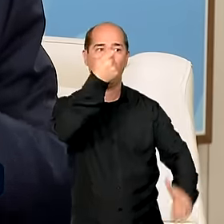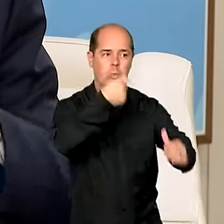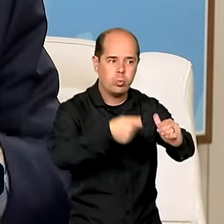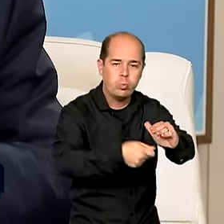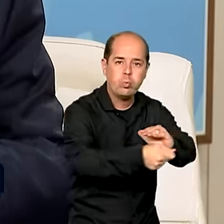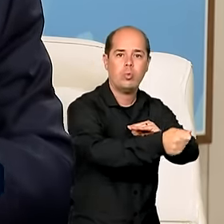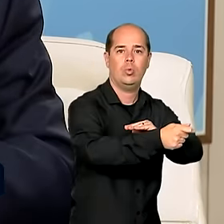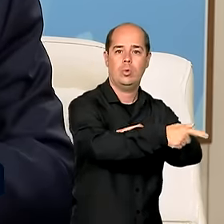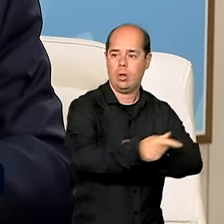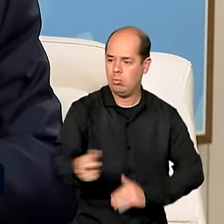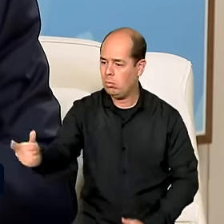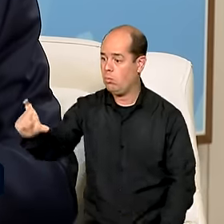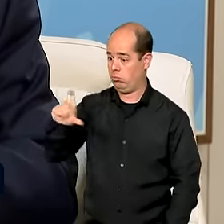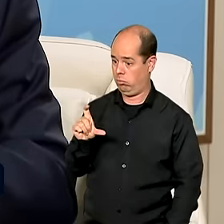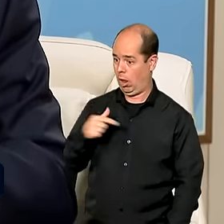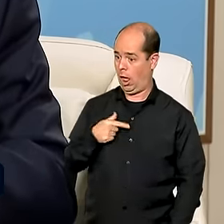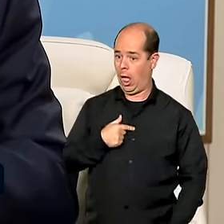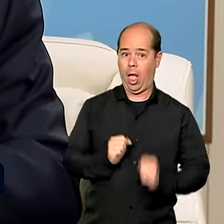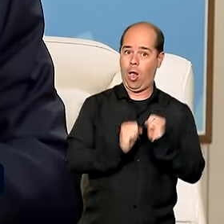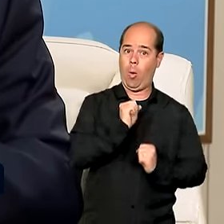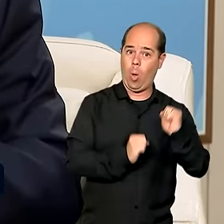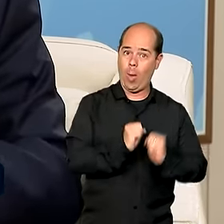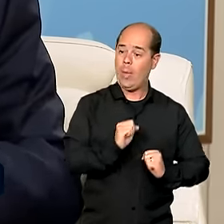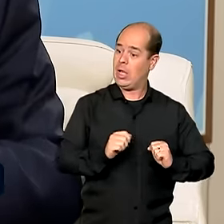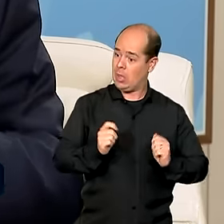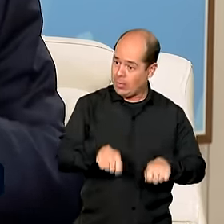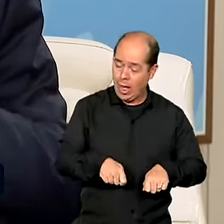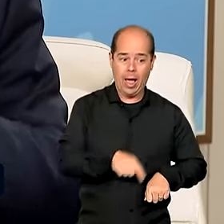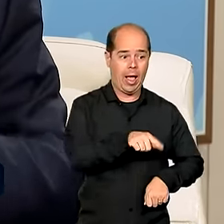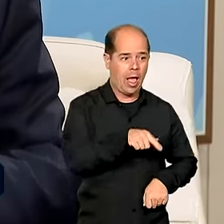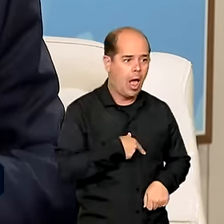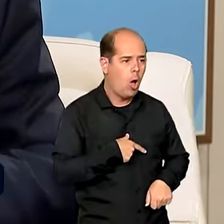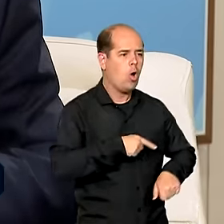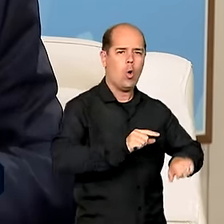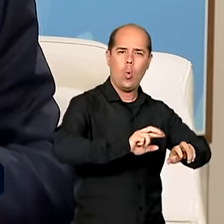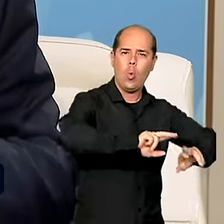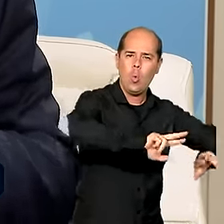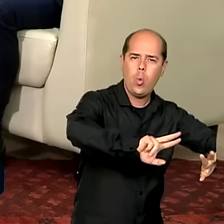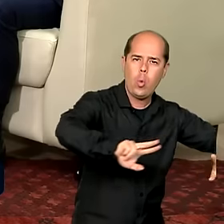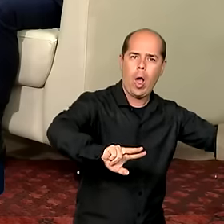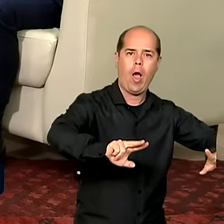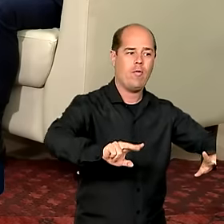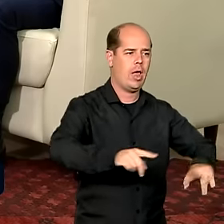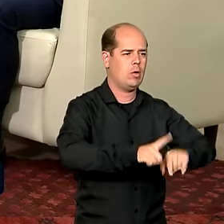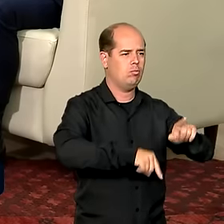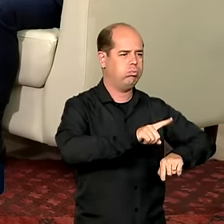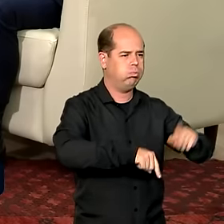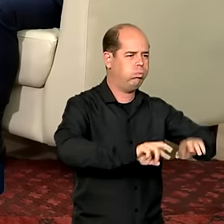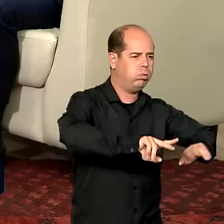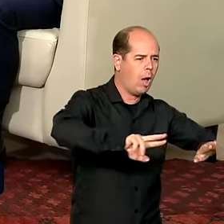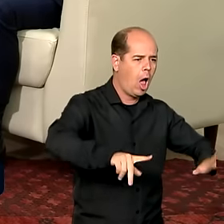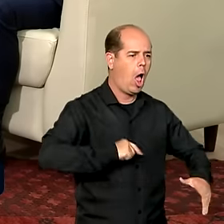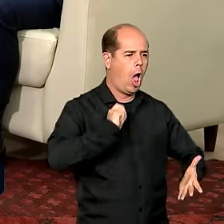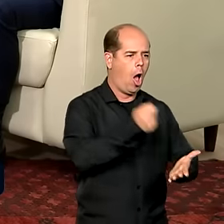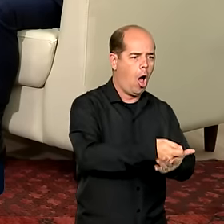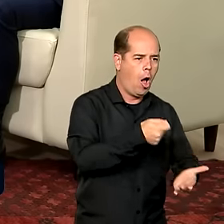digitalização sua competitividade eh nós pretendemos atender presencialmente